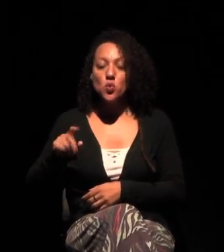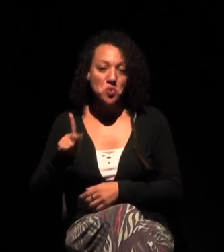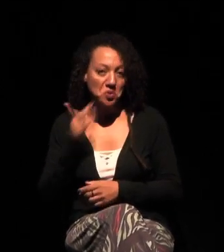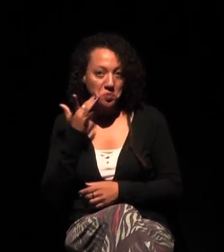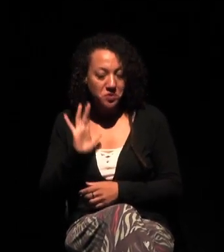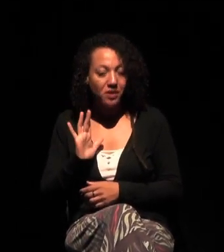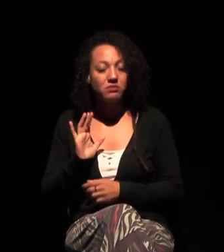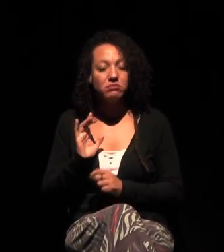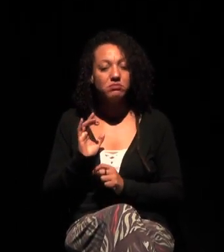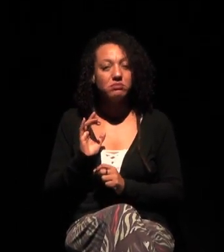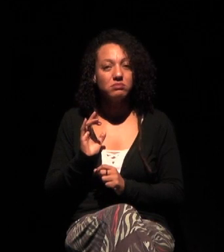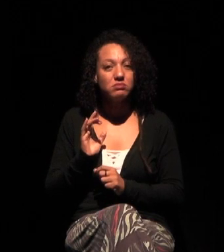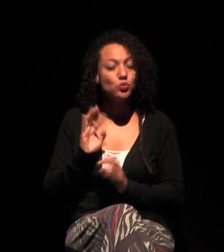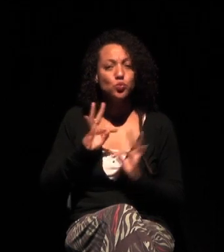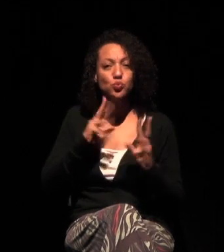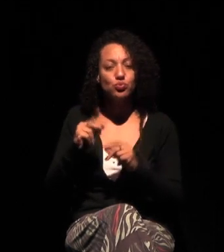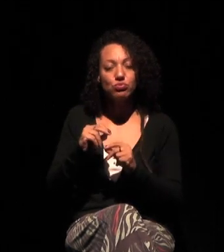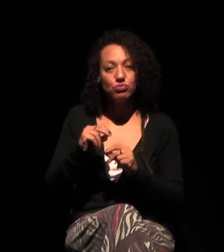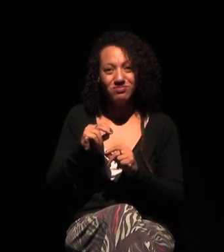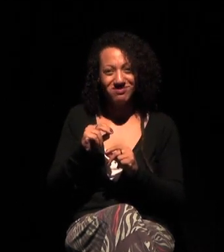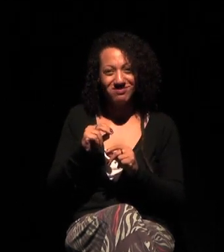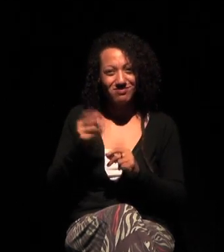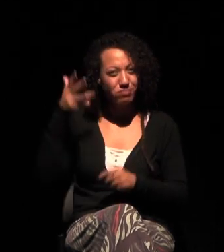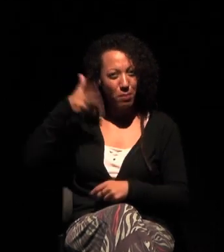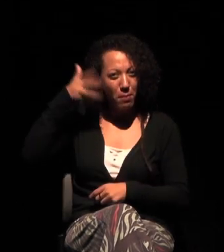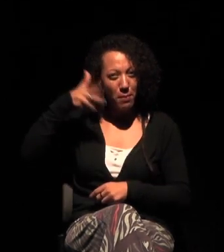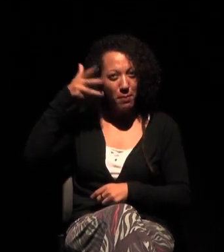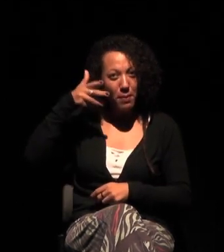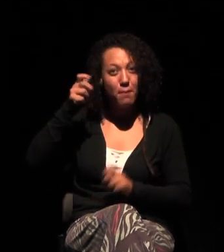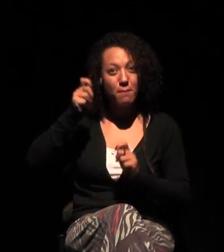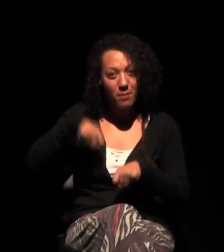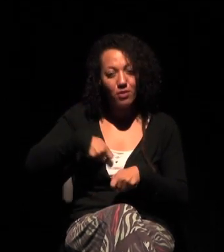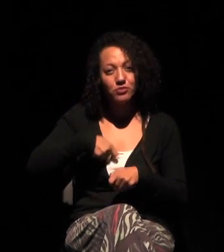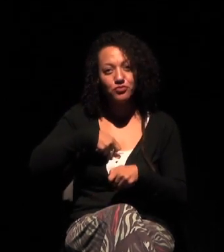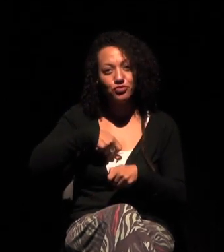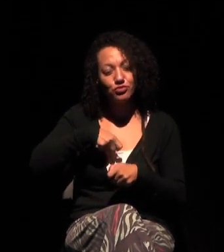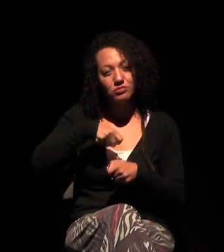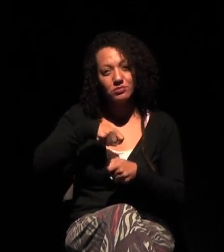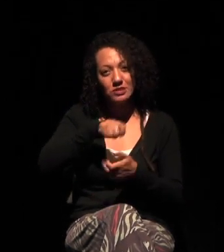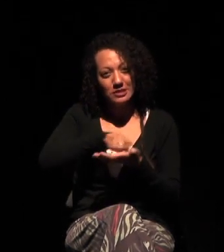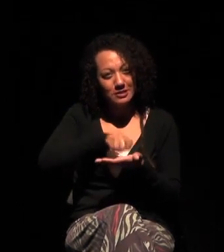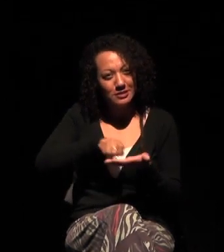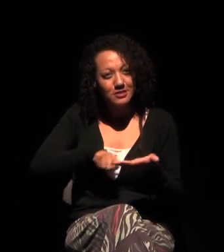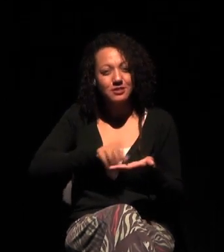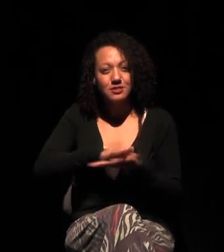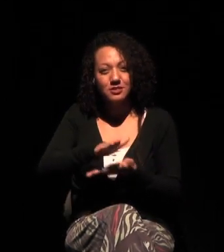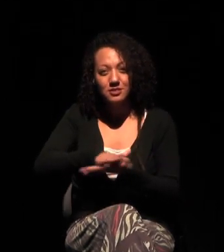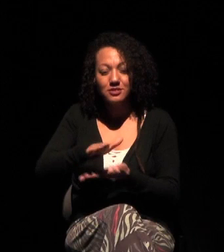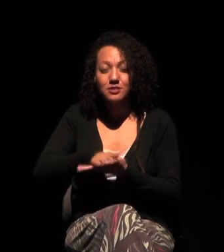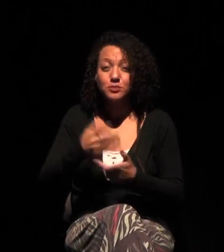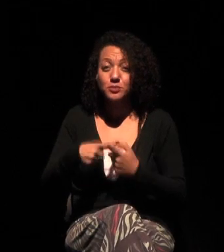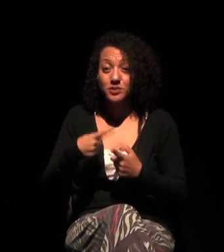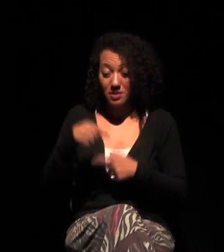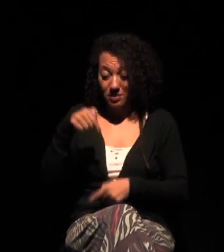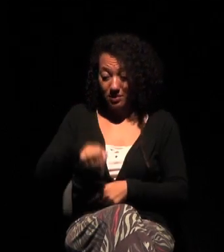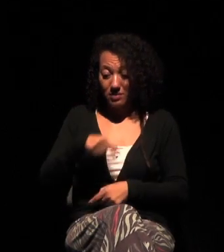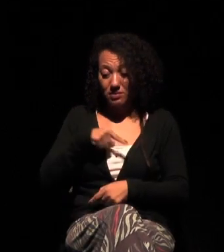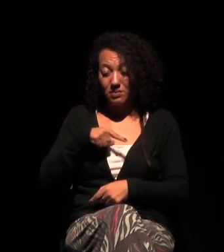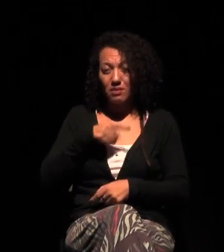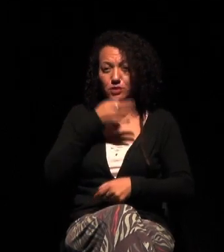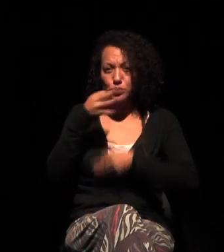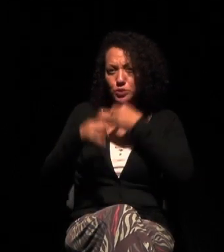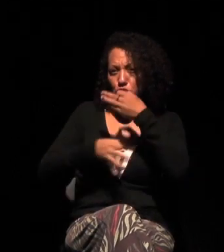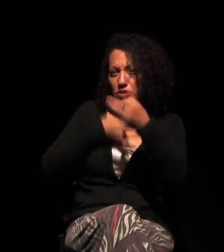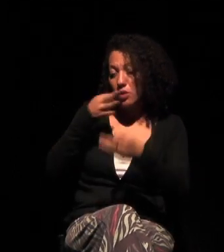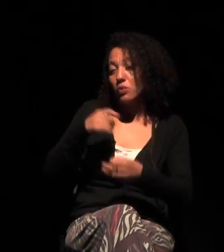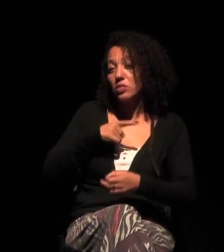que as observações as crenças né as sugestões que surgiram neste seminário que